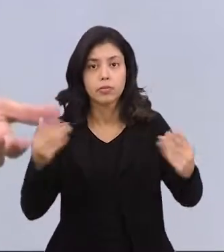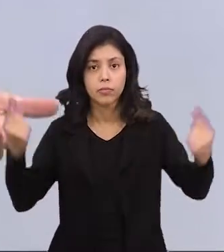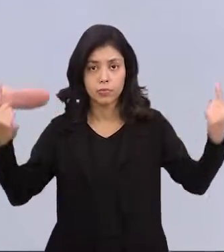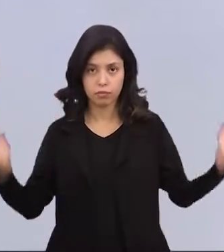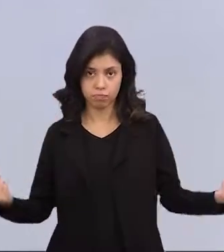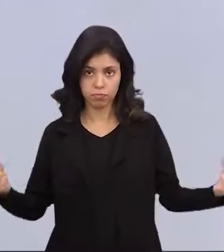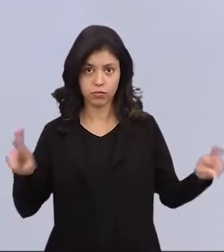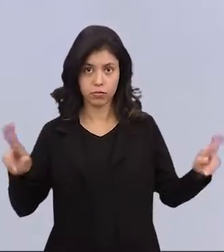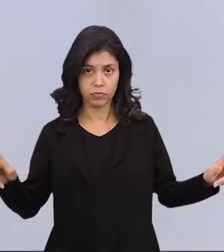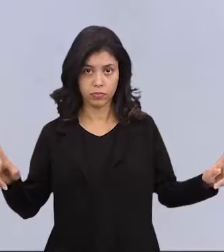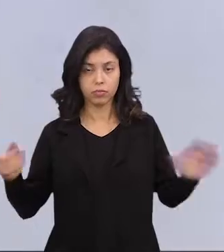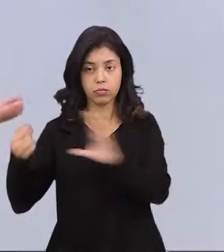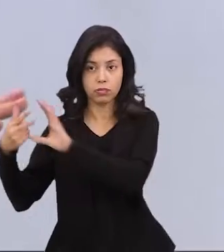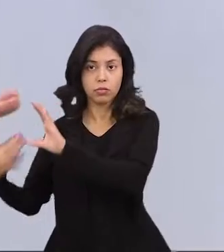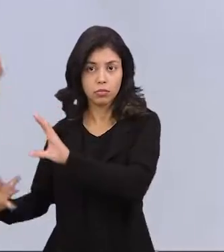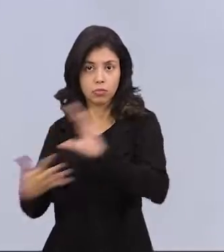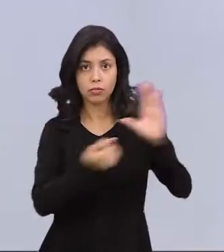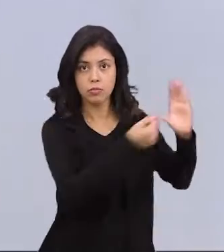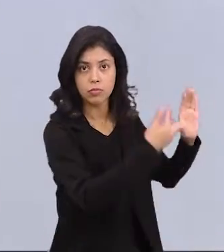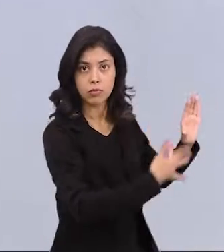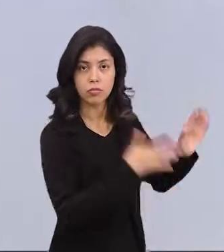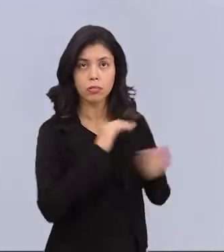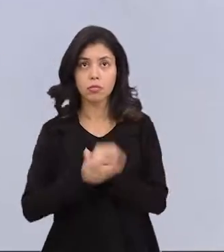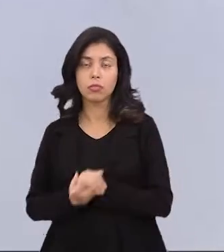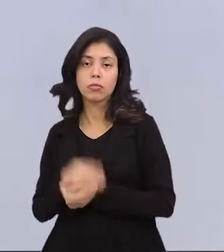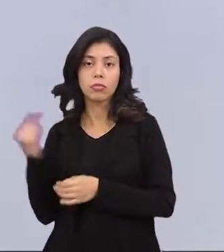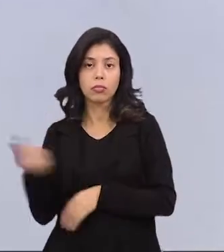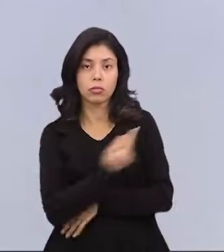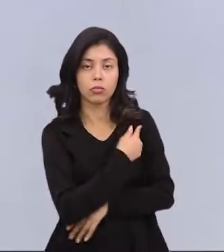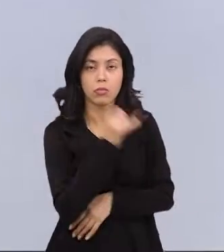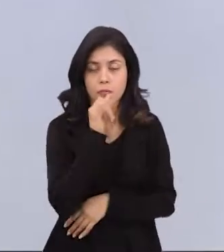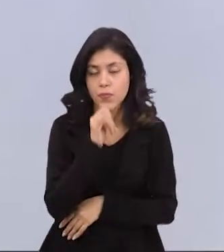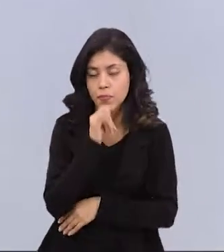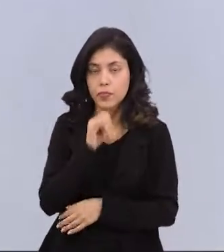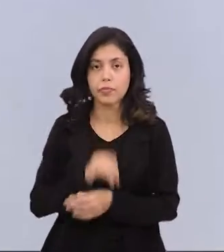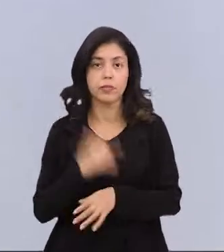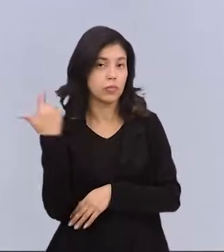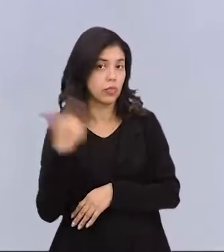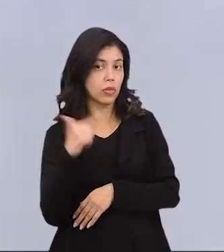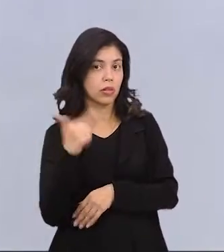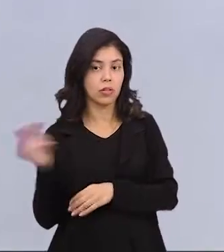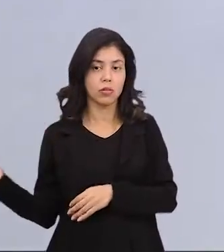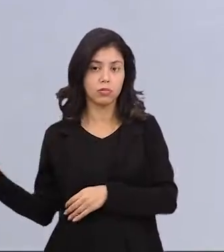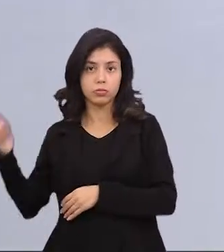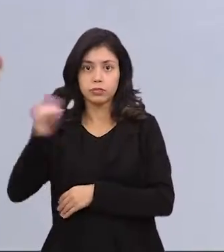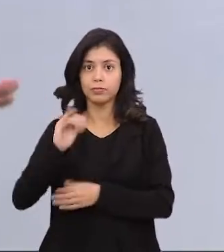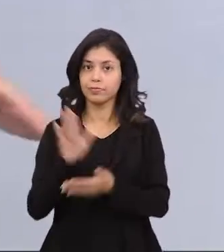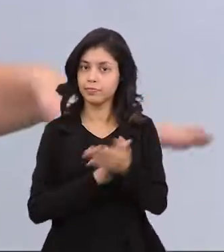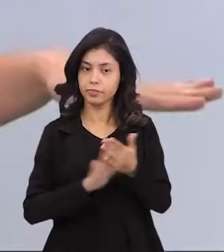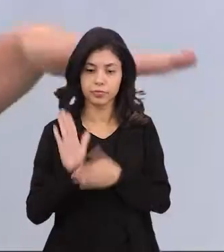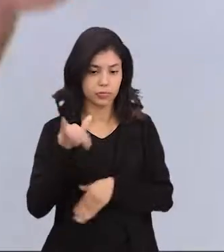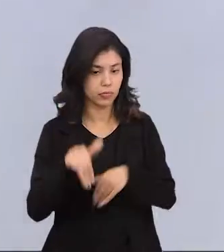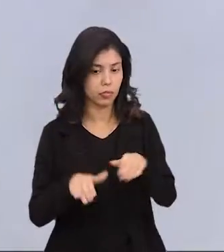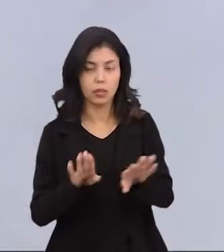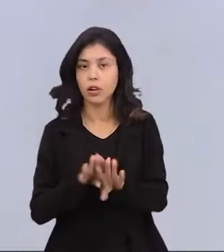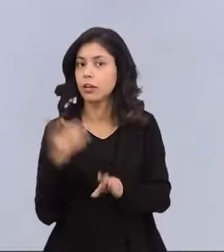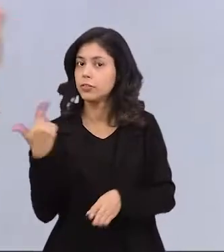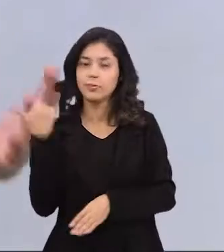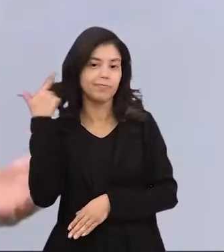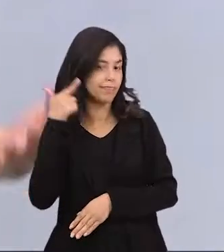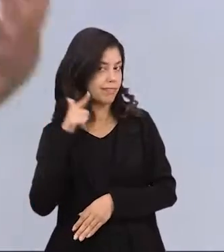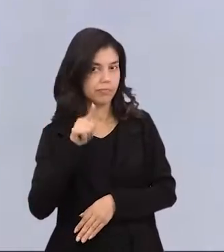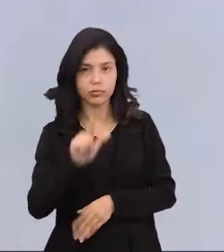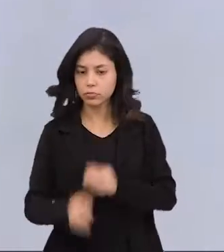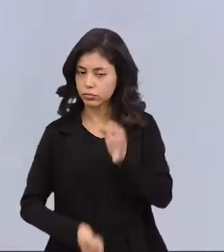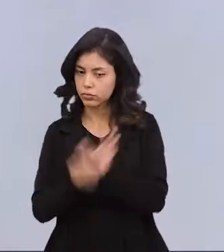rio. Esses besouros, nesse nosso exemplo, eles não voam, não nadam, então eles não